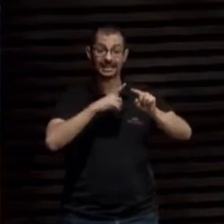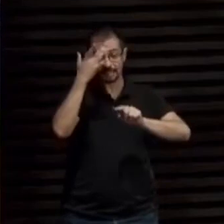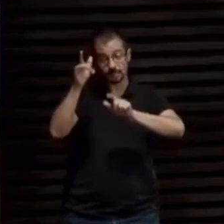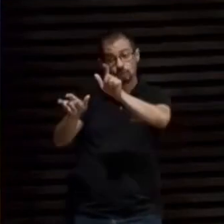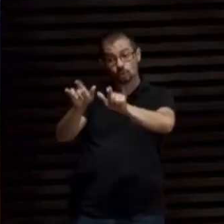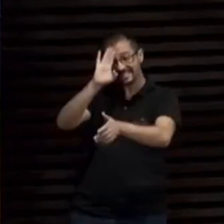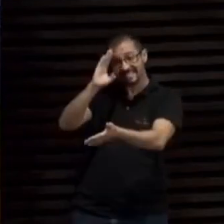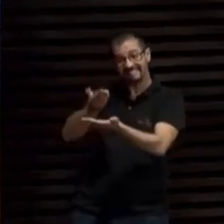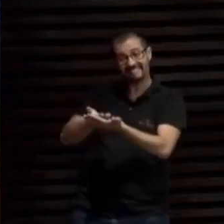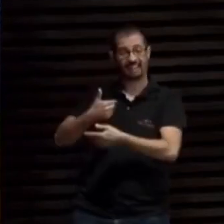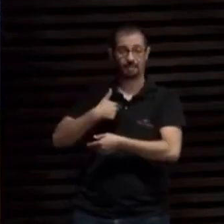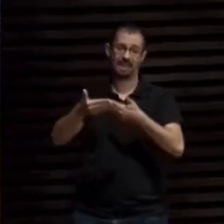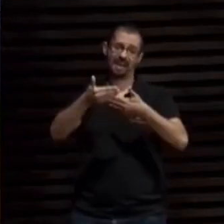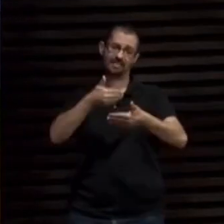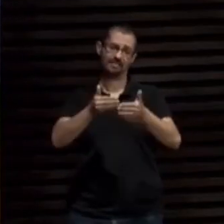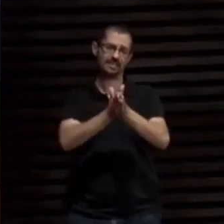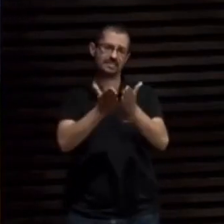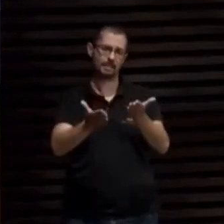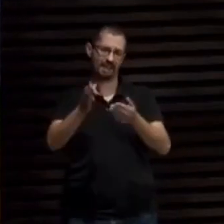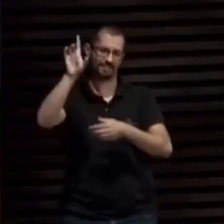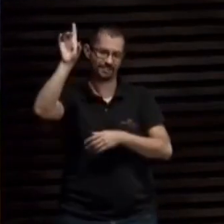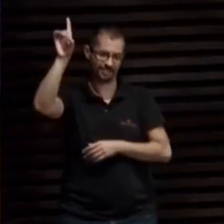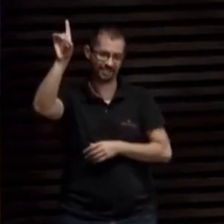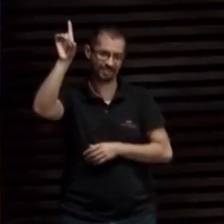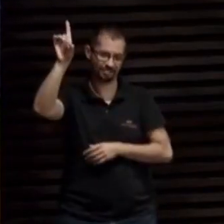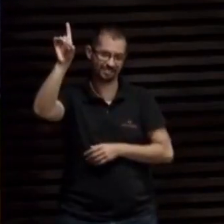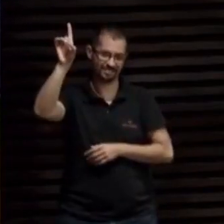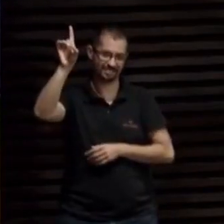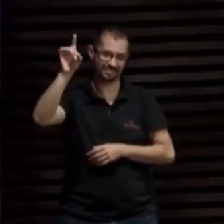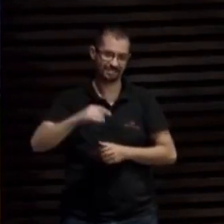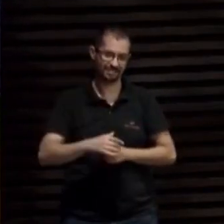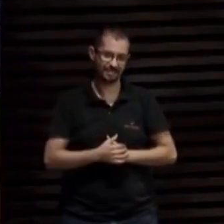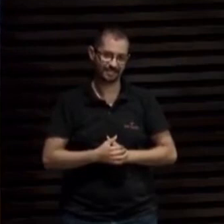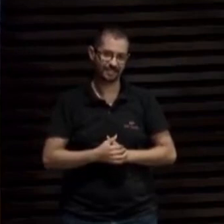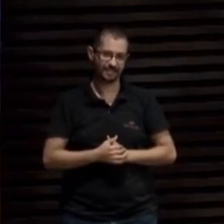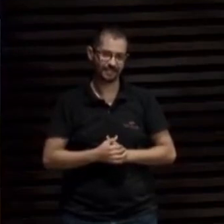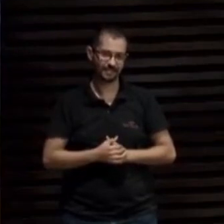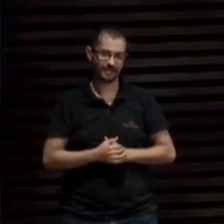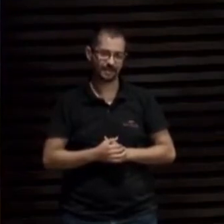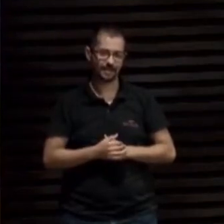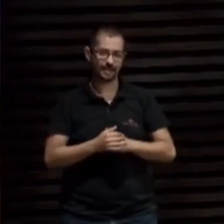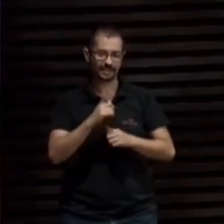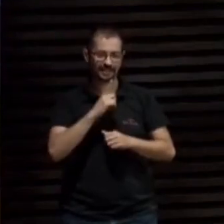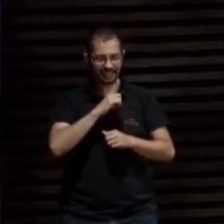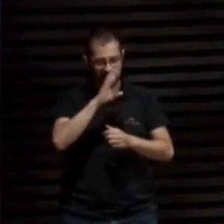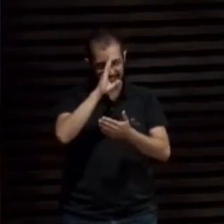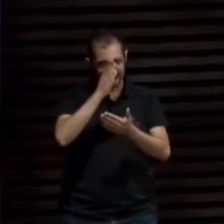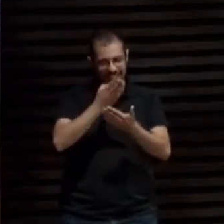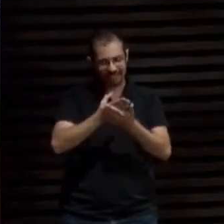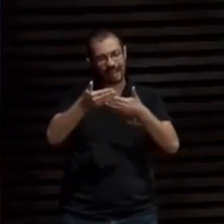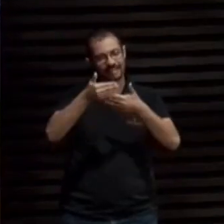mim por intermédio da sua palavra. Vamos voltar para o versículo